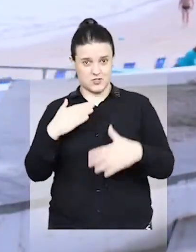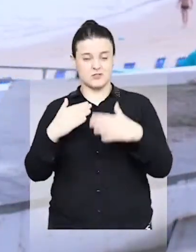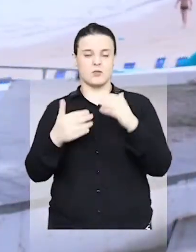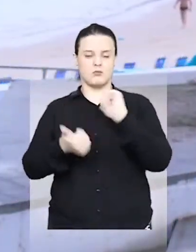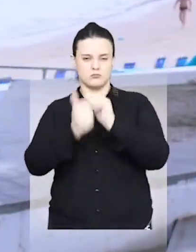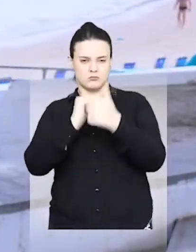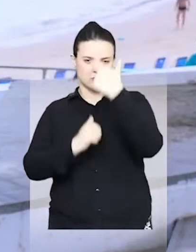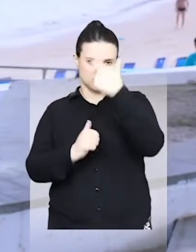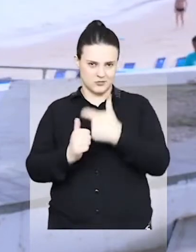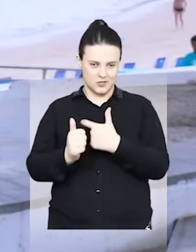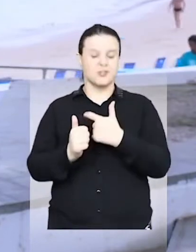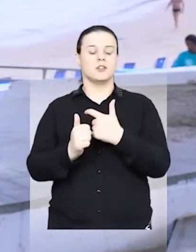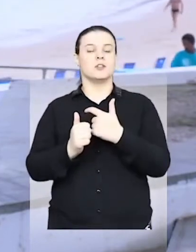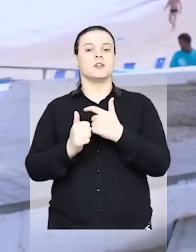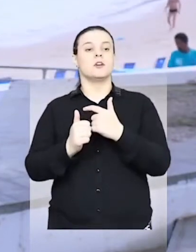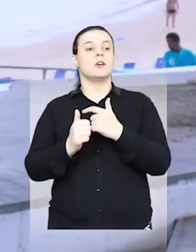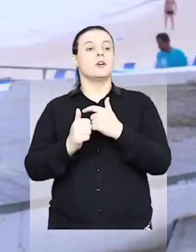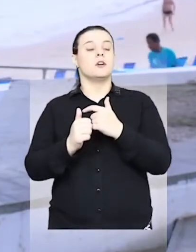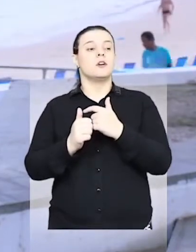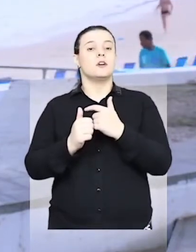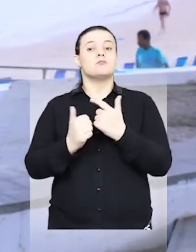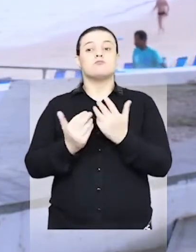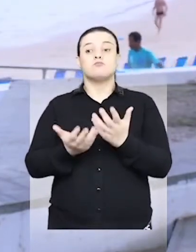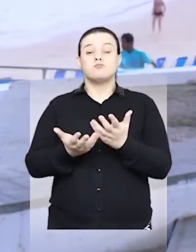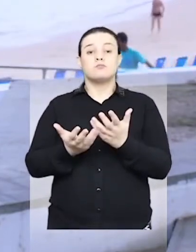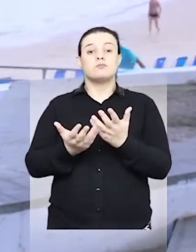um paratriatleta, um paratriatlon,